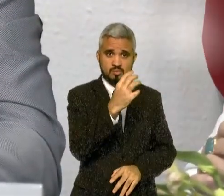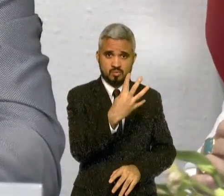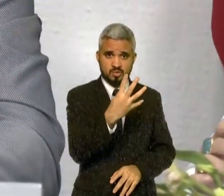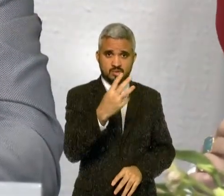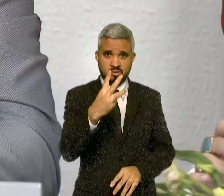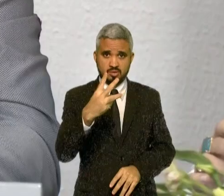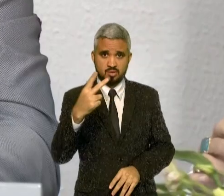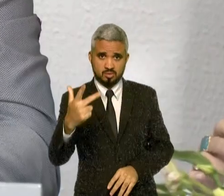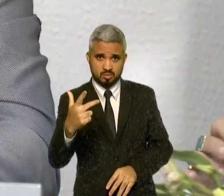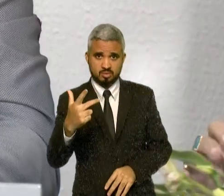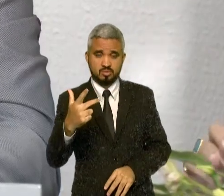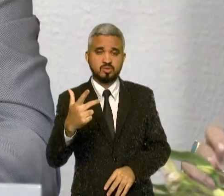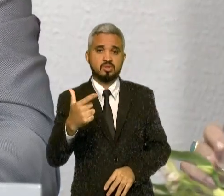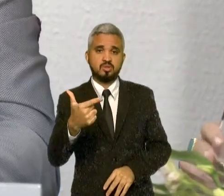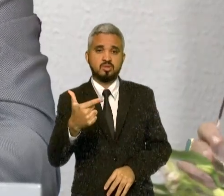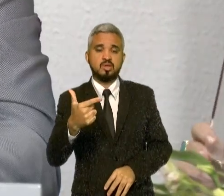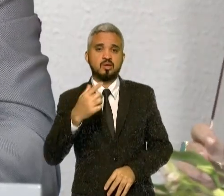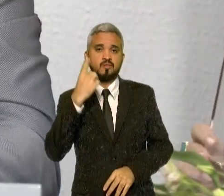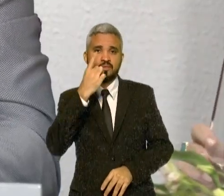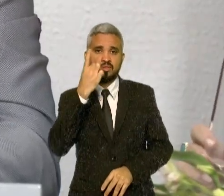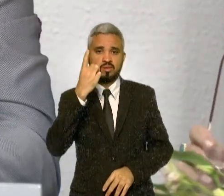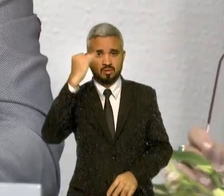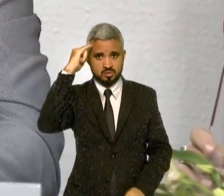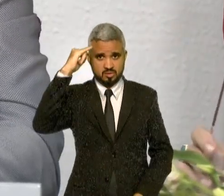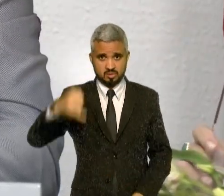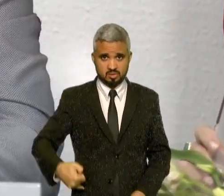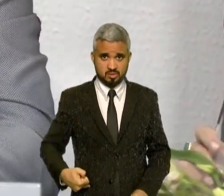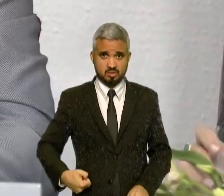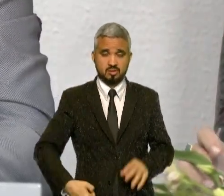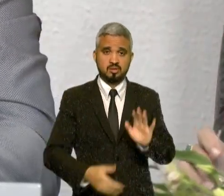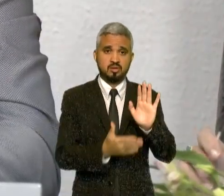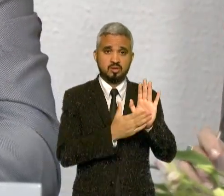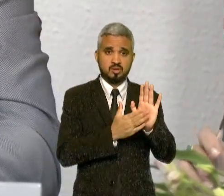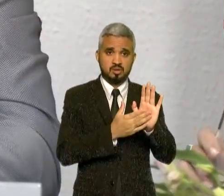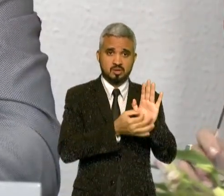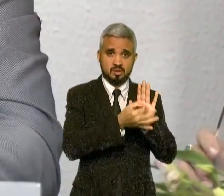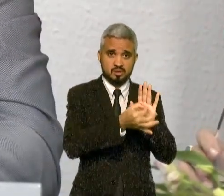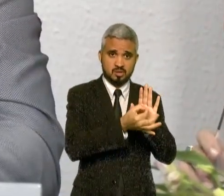1432/2023, de autoria da deputada Janaína Ramos. Indicações de números